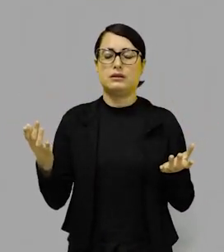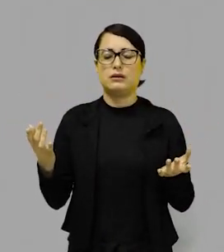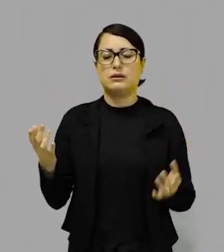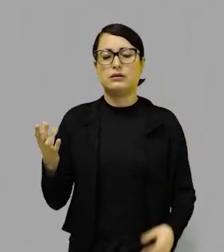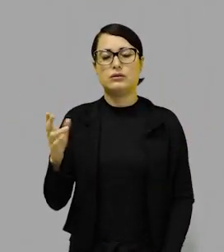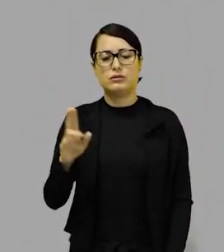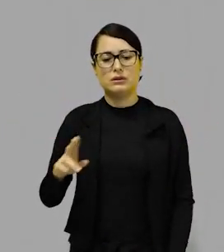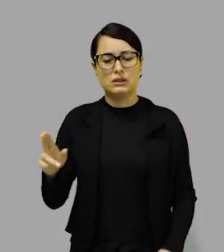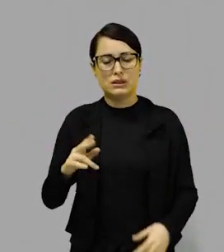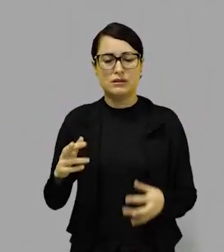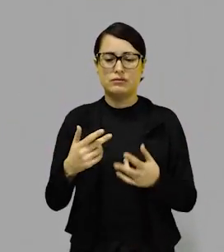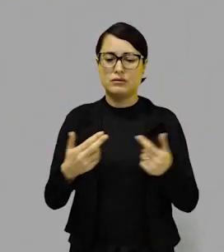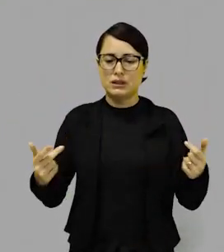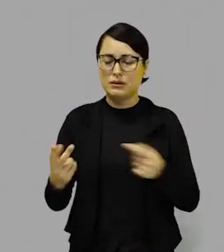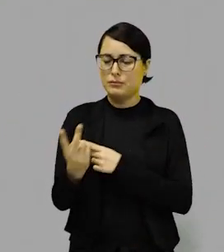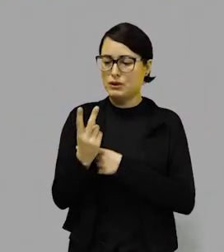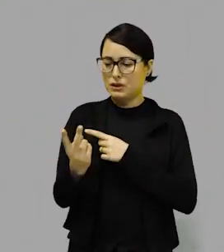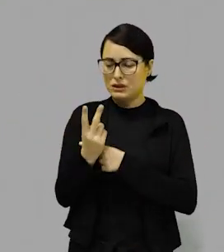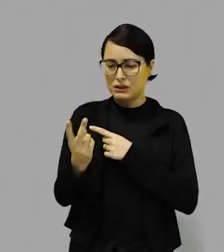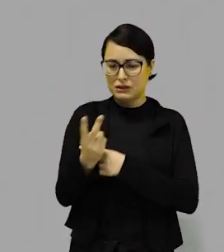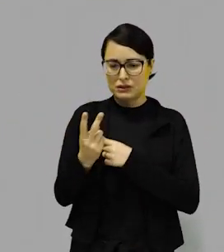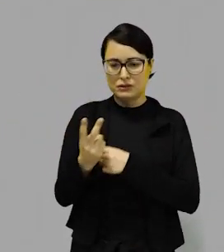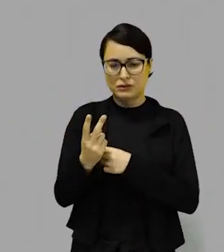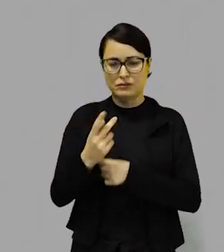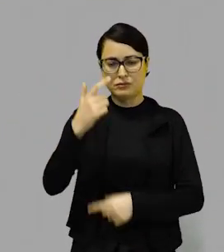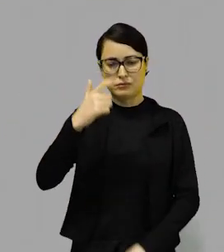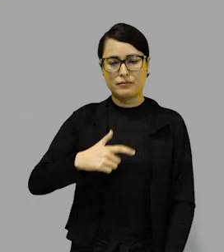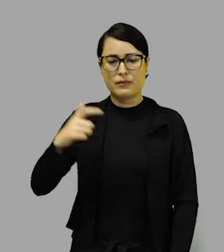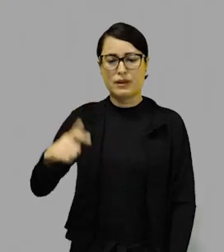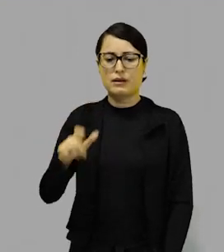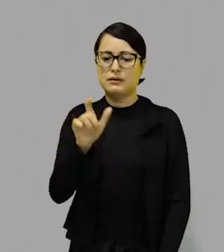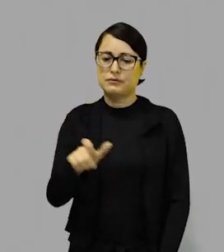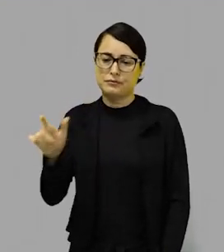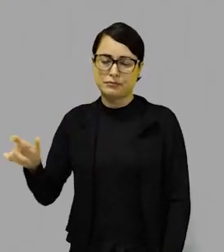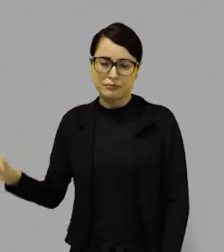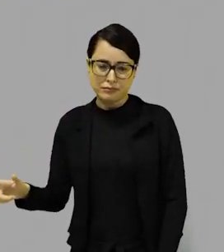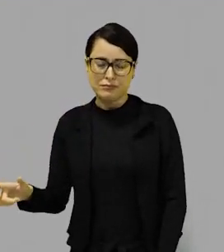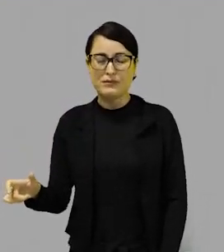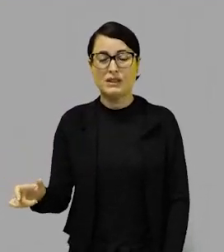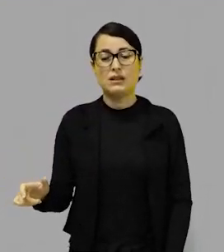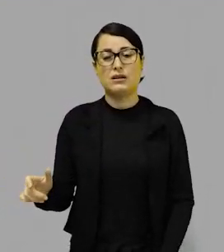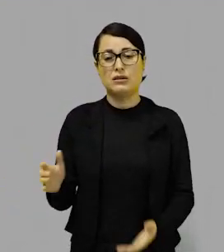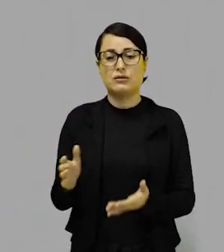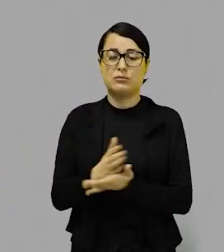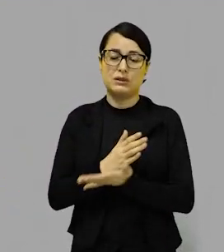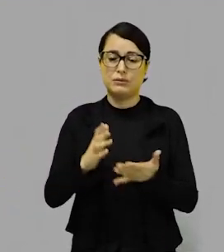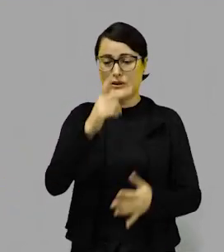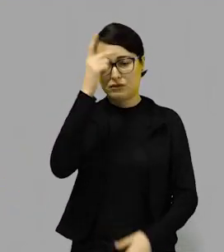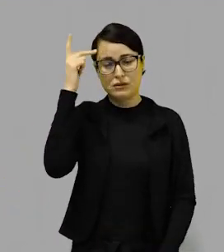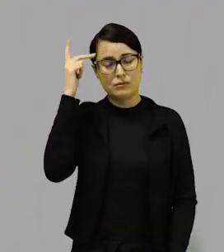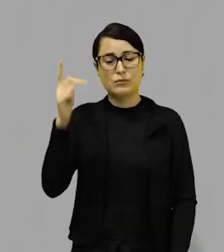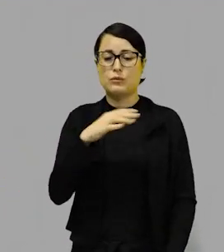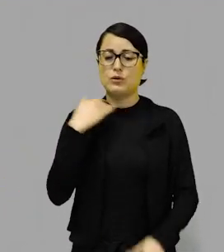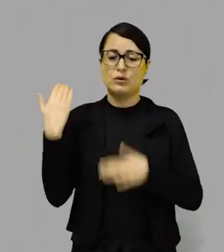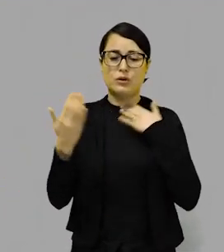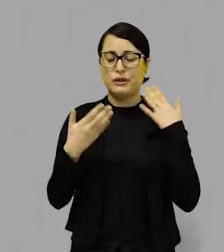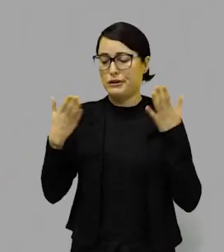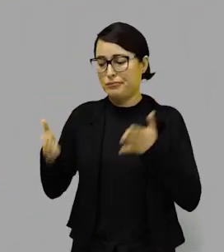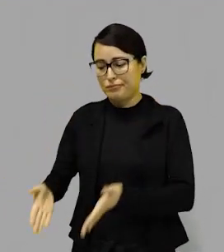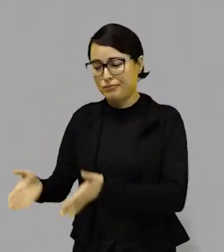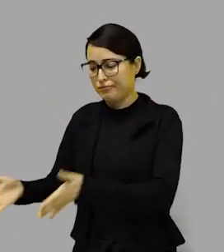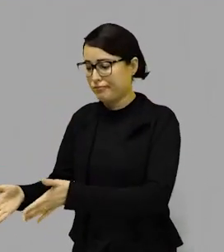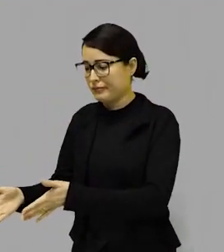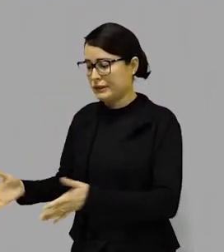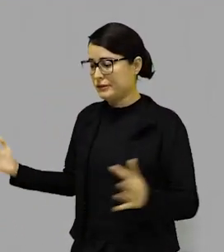alguns equipamentos de proteção individual, inclusive as pessoas que morrem, infelizmente, não podem ser veladas, até